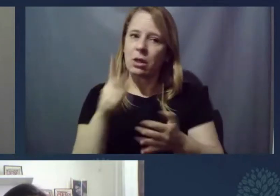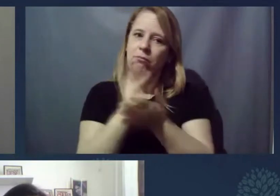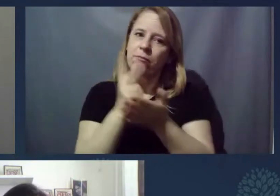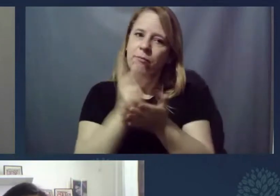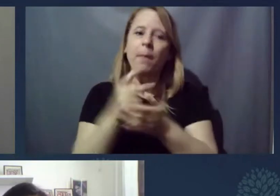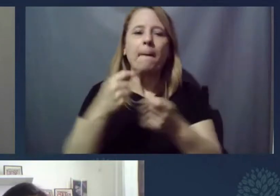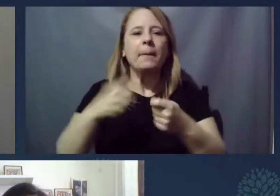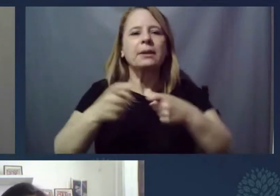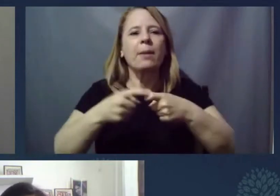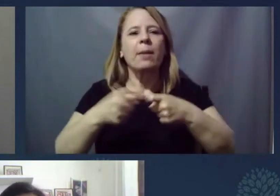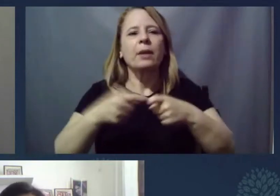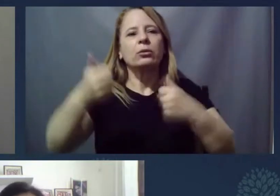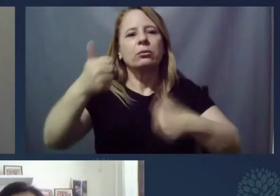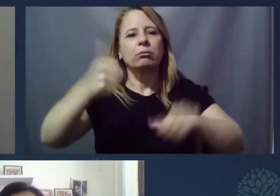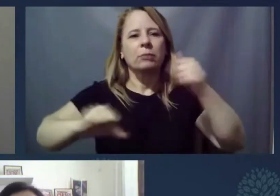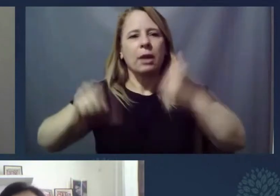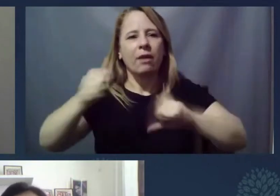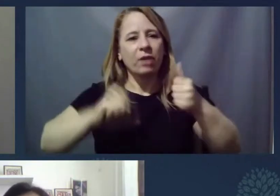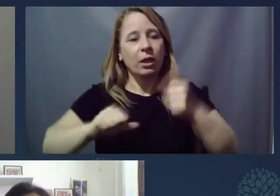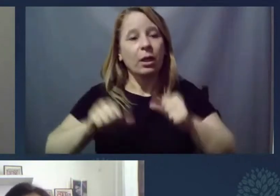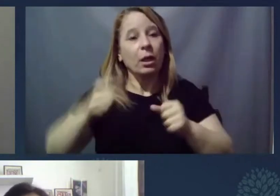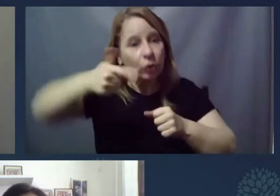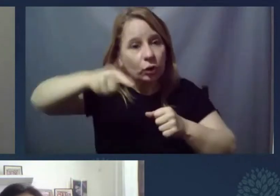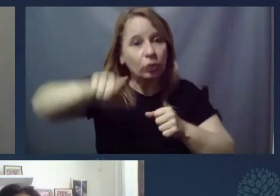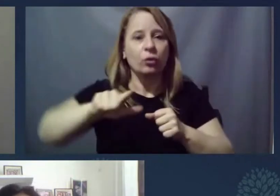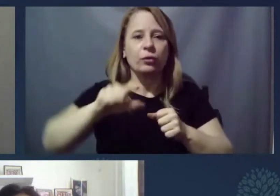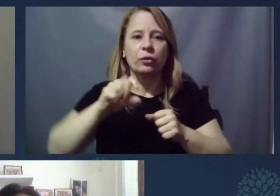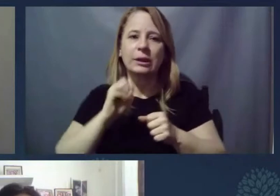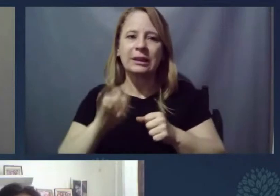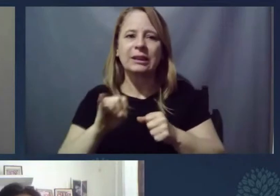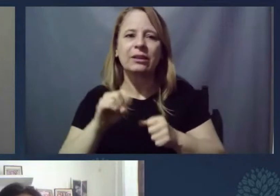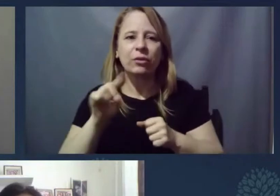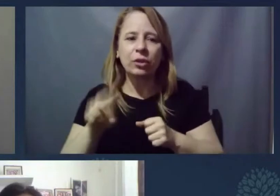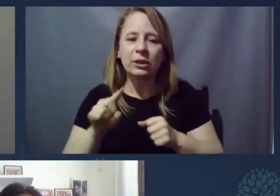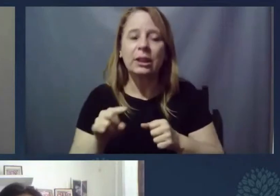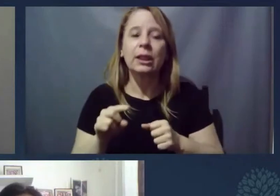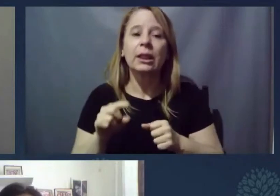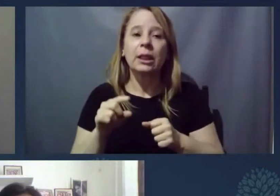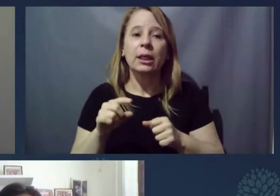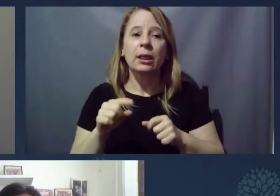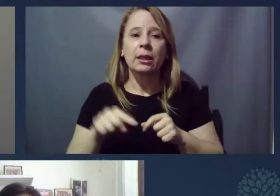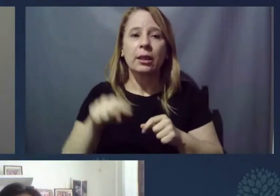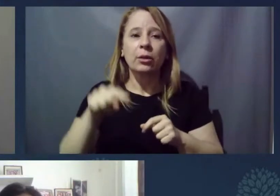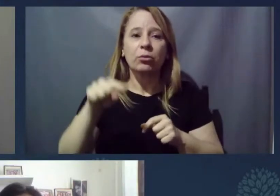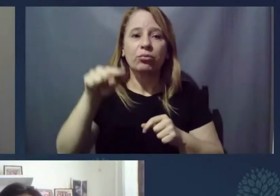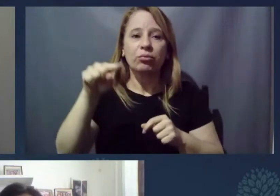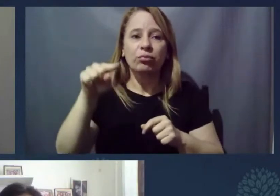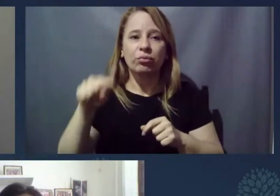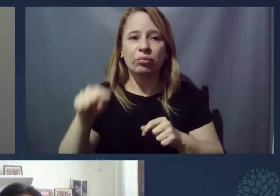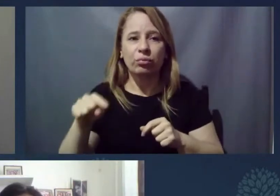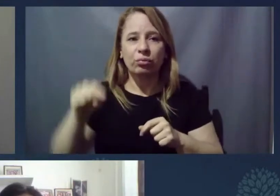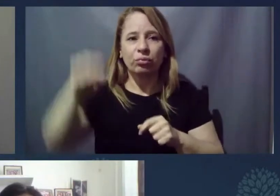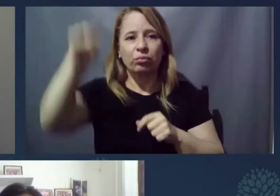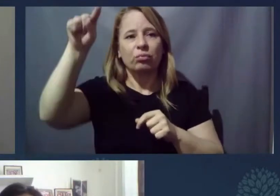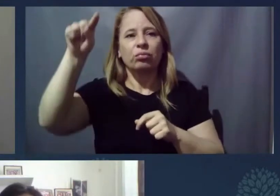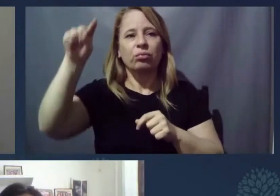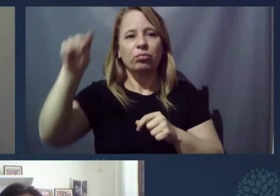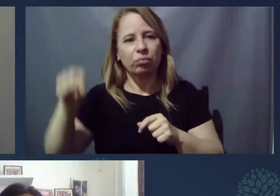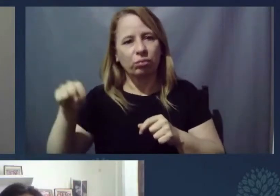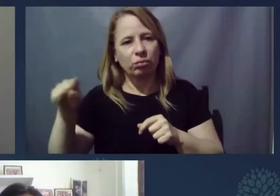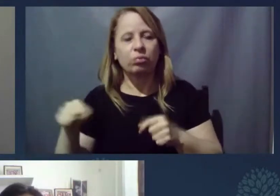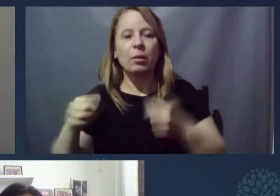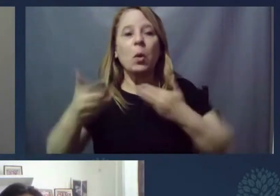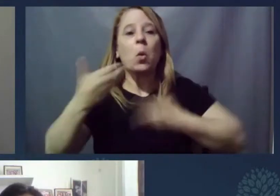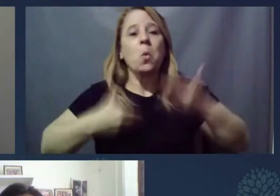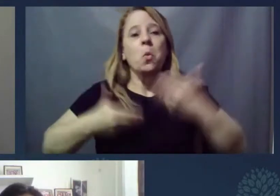e provavelmente considerar subir um degrau naquelas etapas que a gente comentou do manejo da asma.